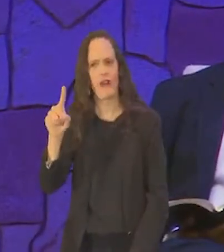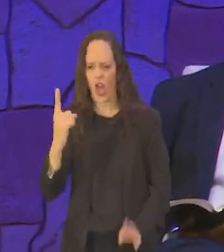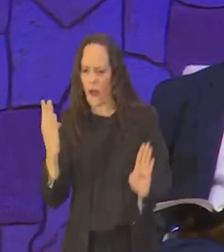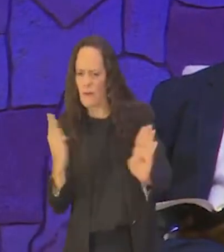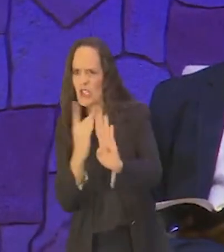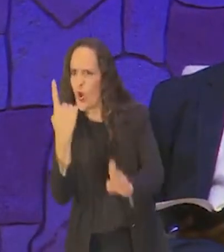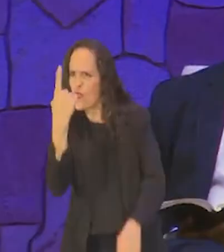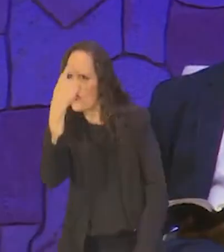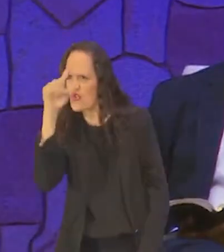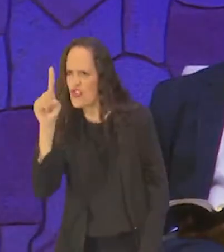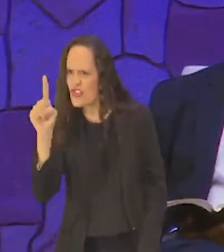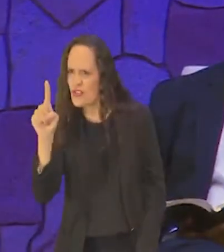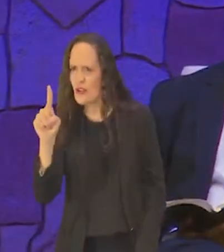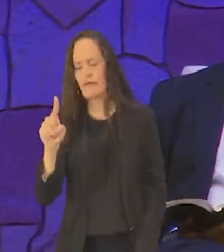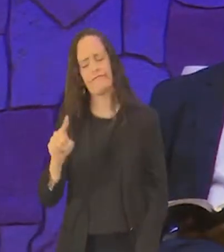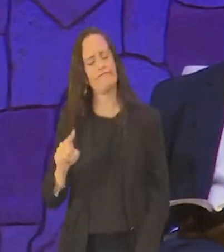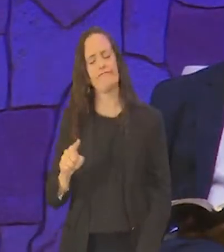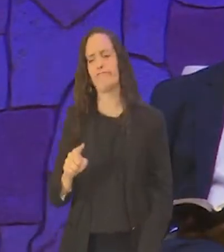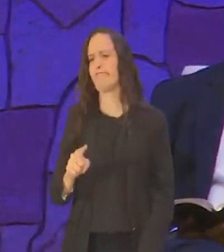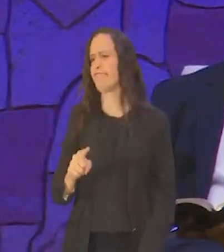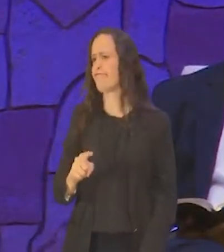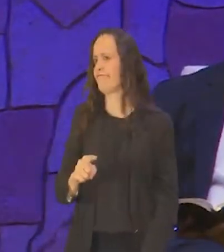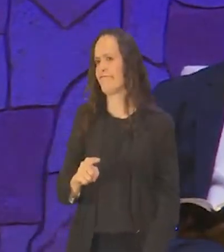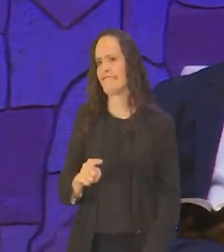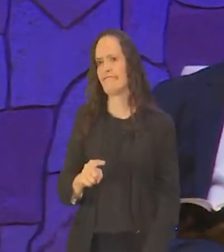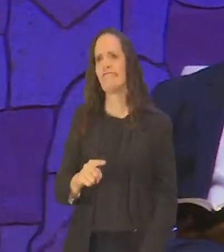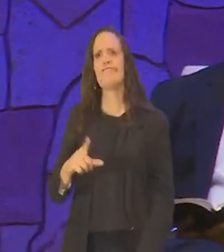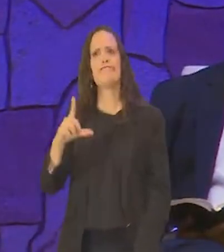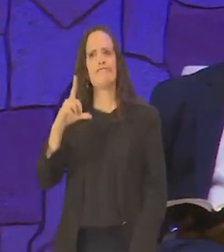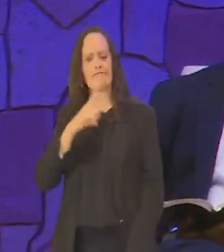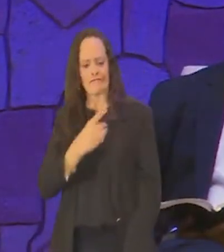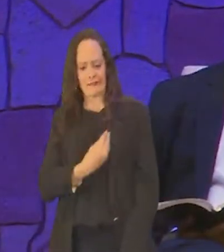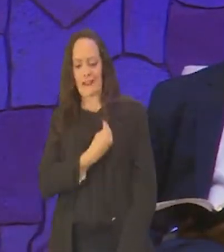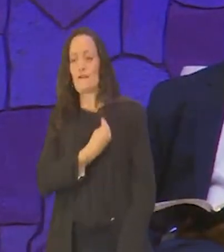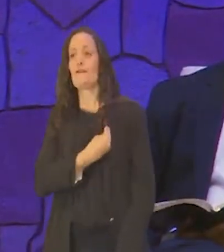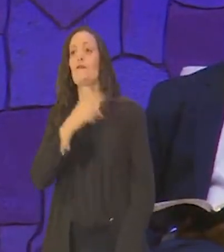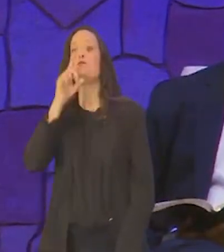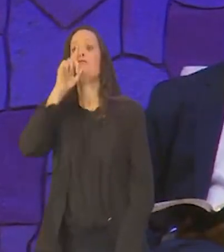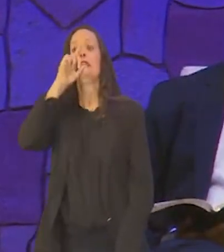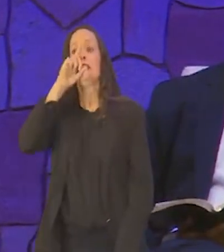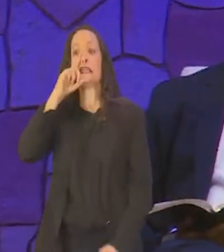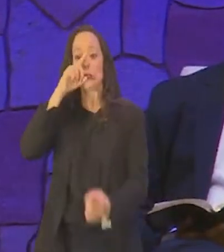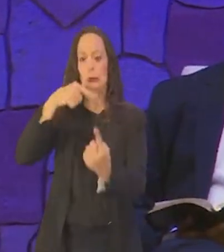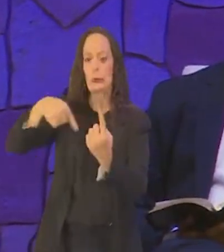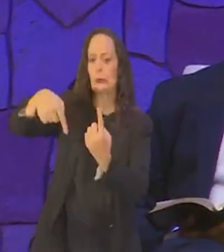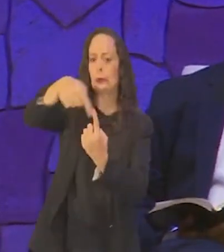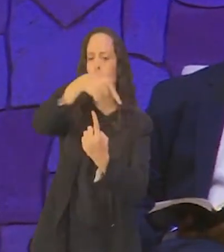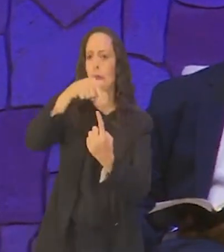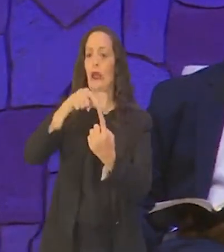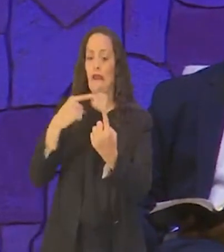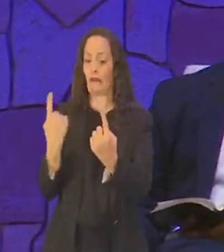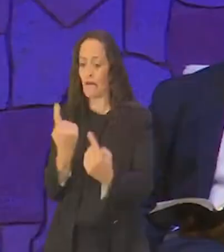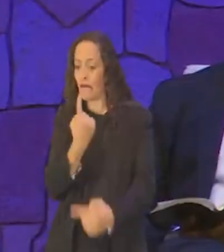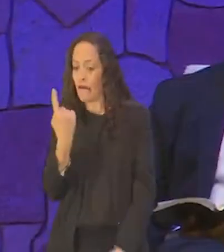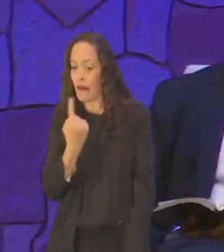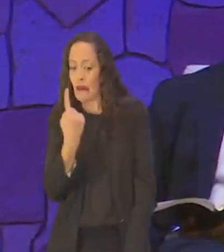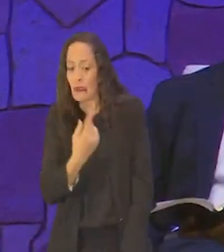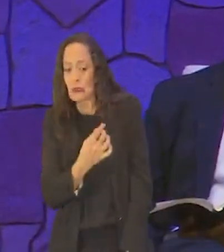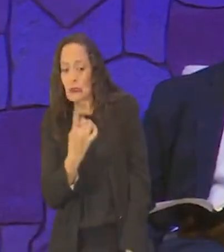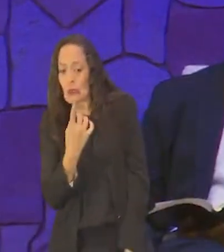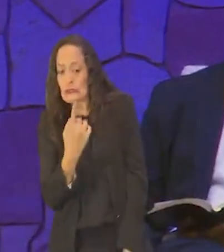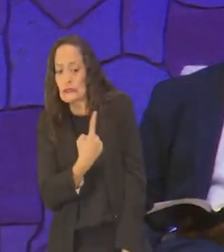perseguido, teve a sua vida em risco, esteve só, esteve na companhia